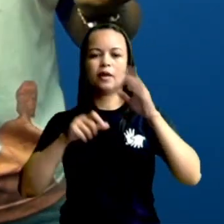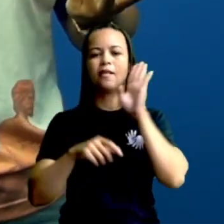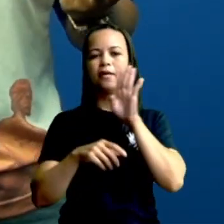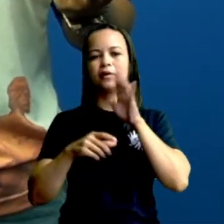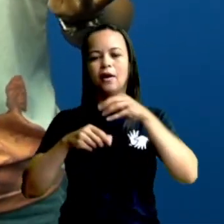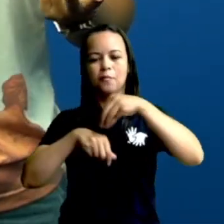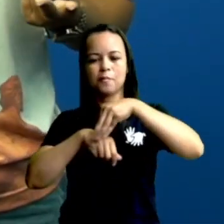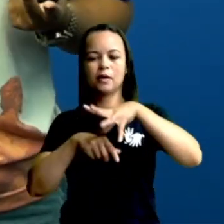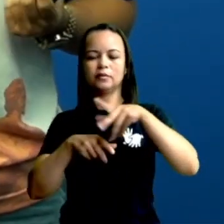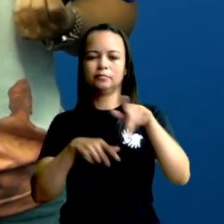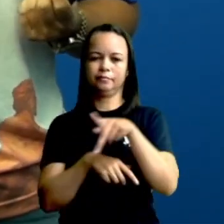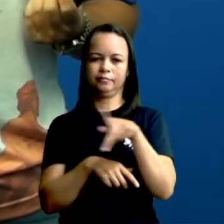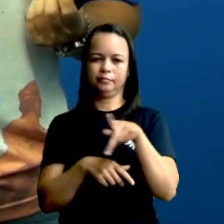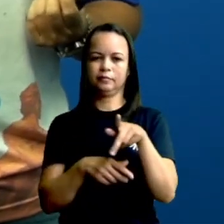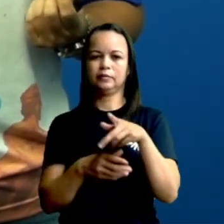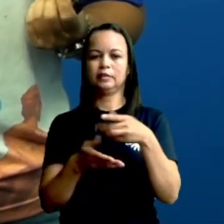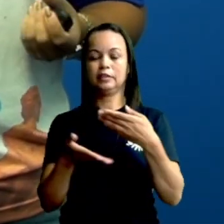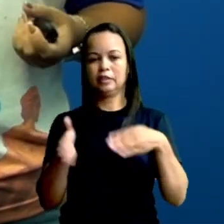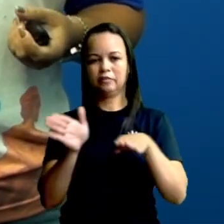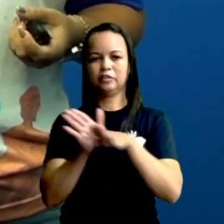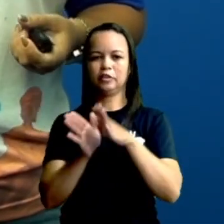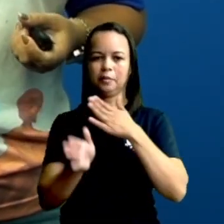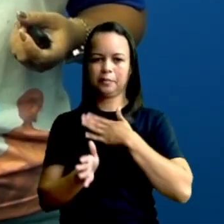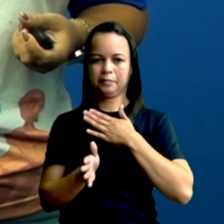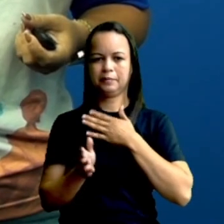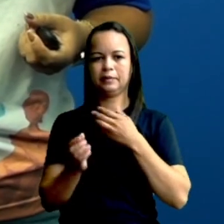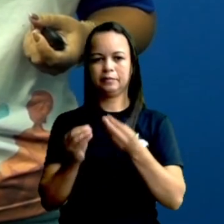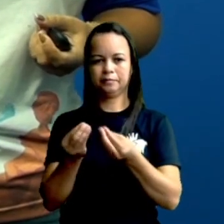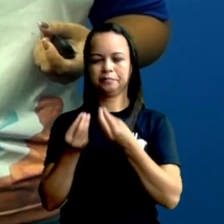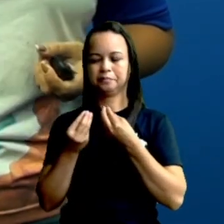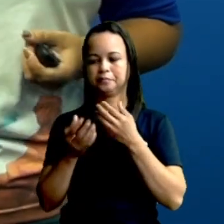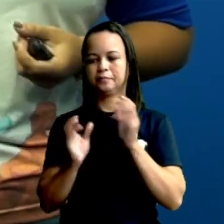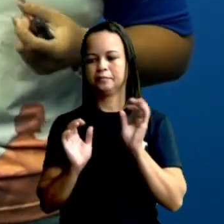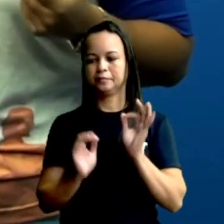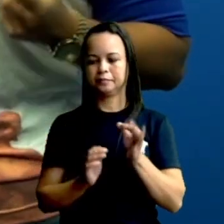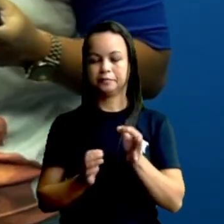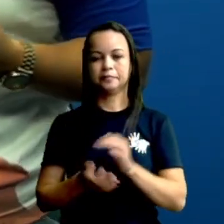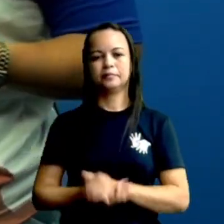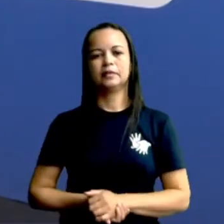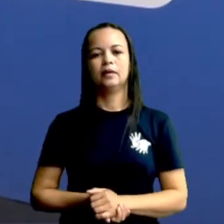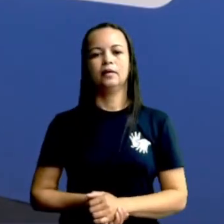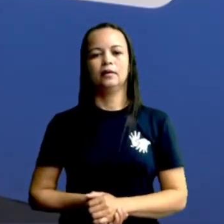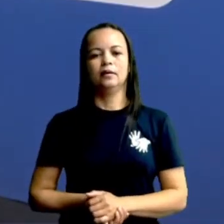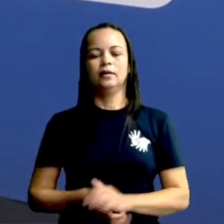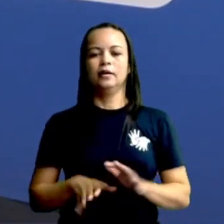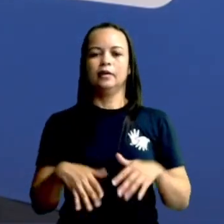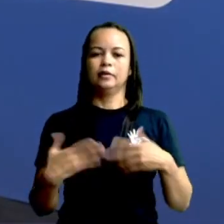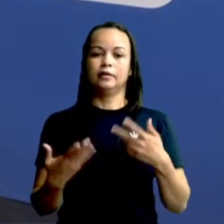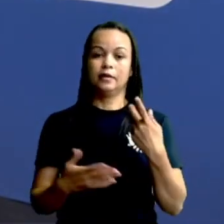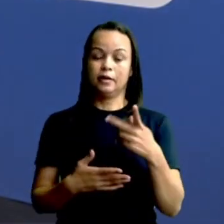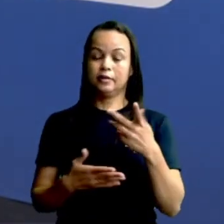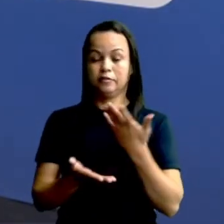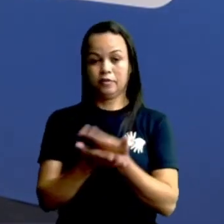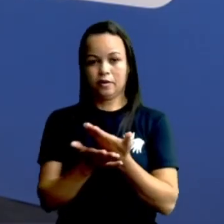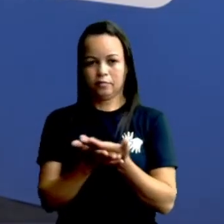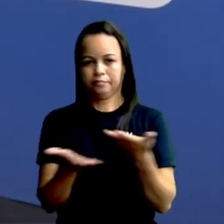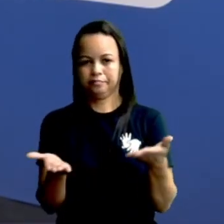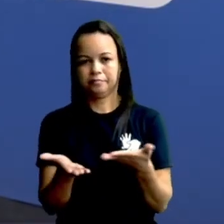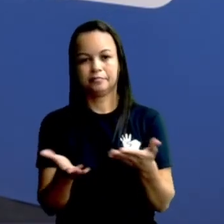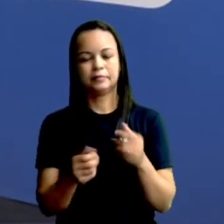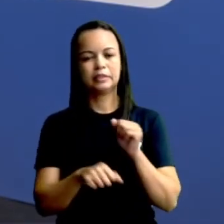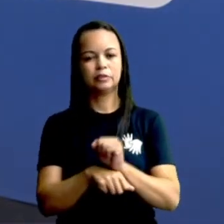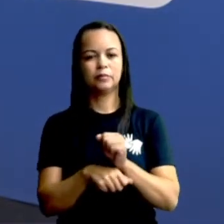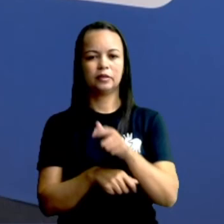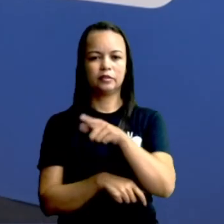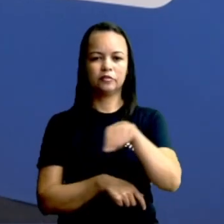tua professora que ela vai chegar até mim, tá certo? Então, pessoal, essa foi a nossa aula de hoje. Espero